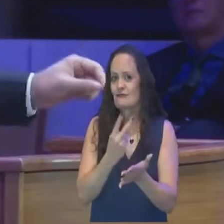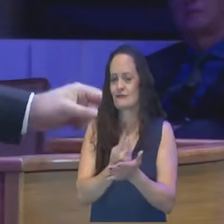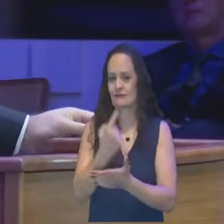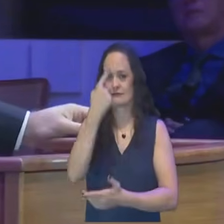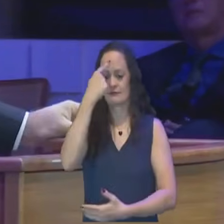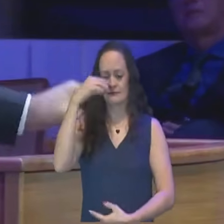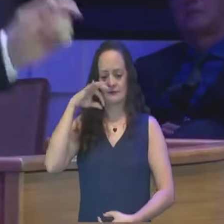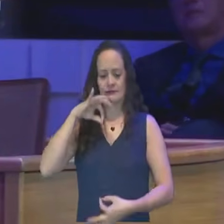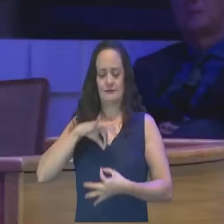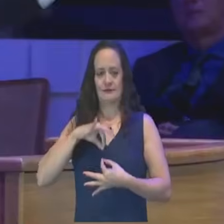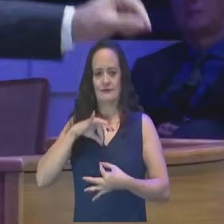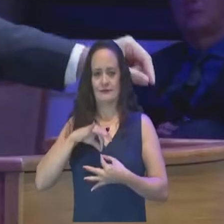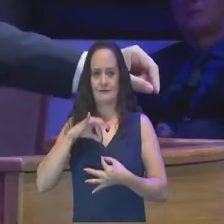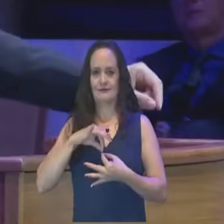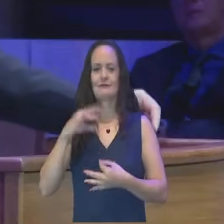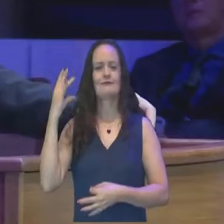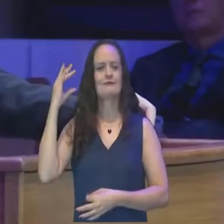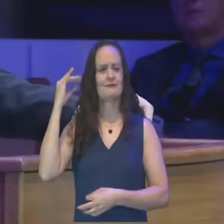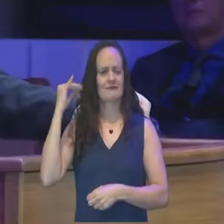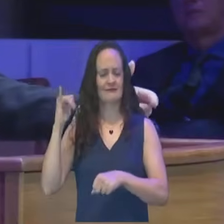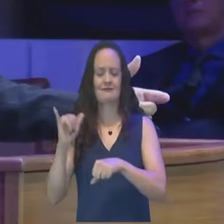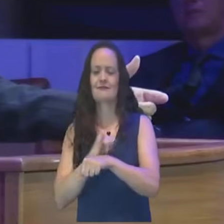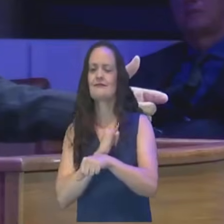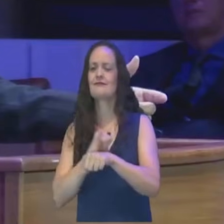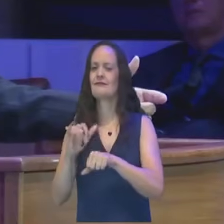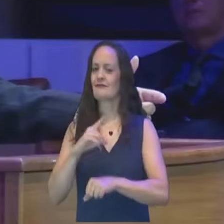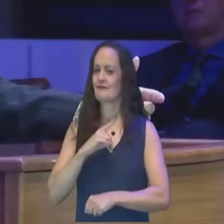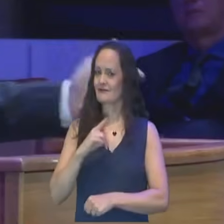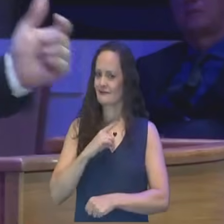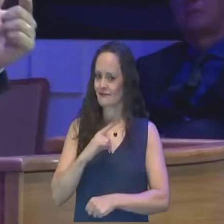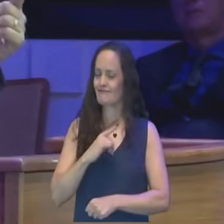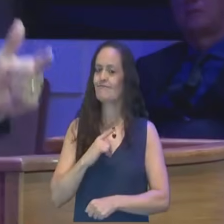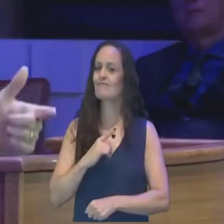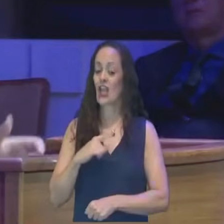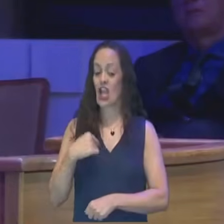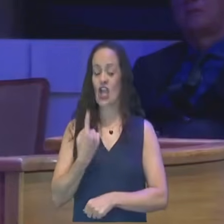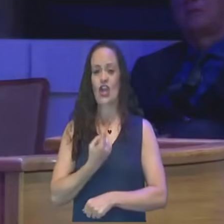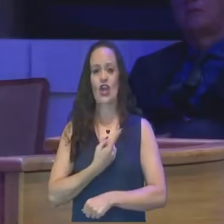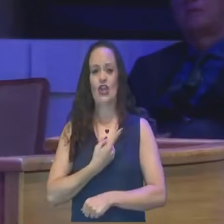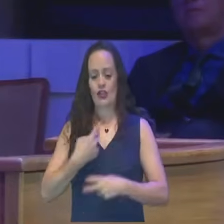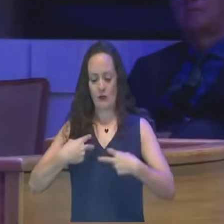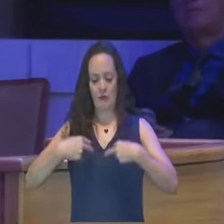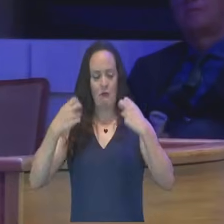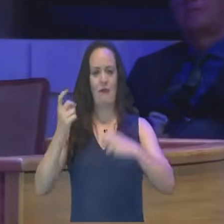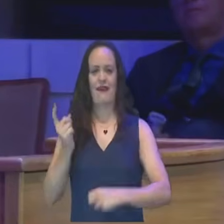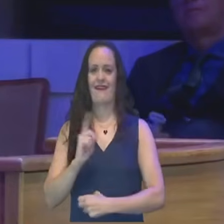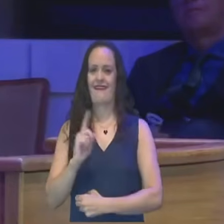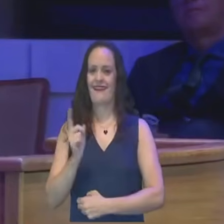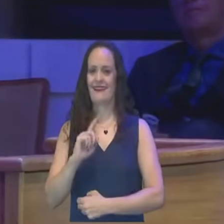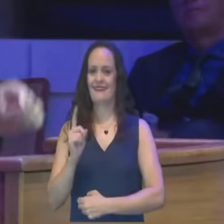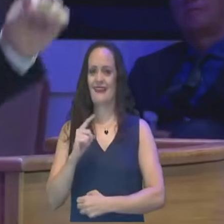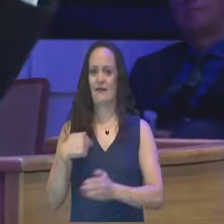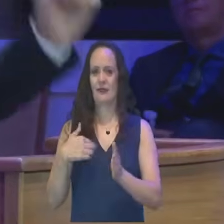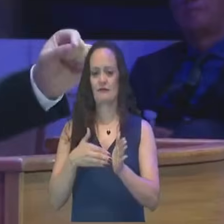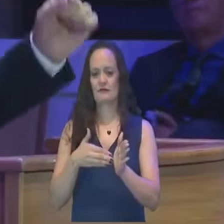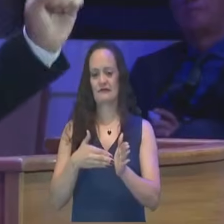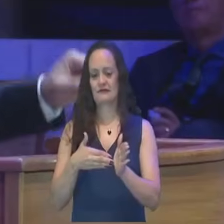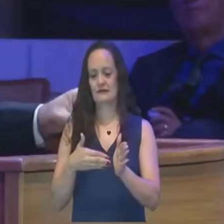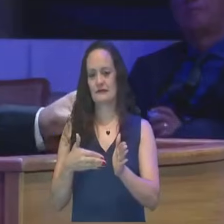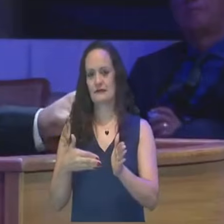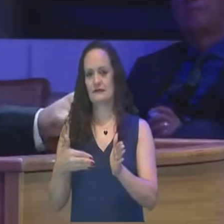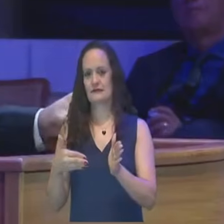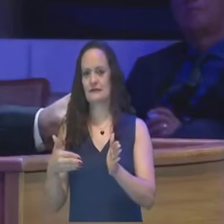religiosidade. Ele se aproveita disso para que nós não percebamos como nós estamos caminhando e a quem